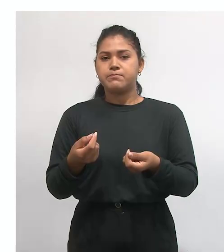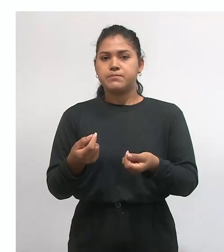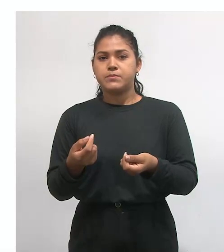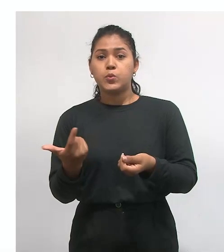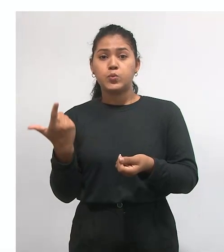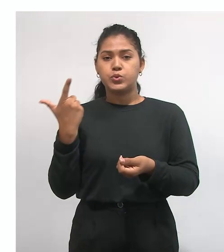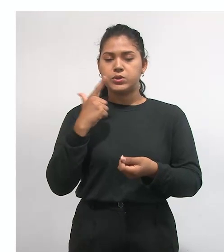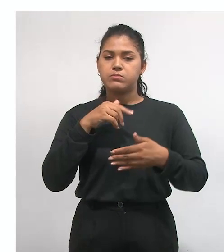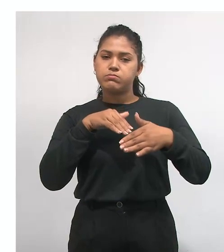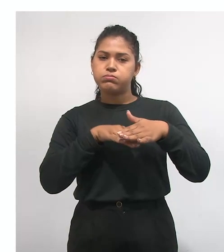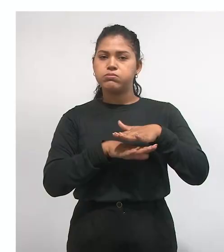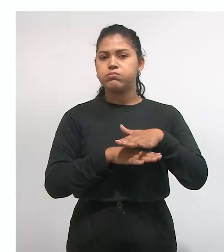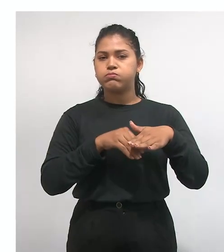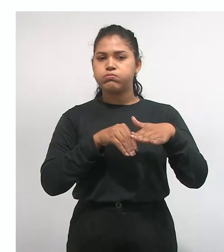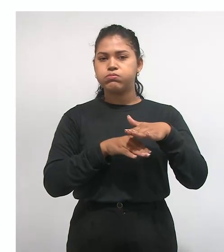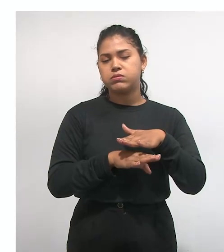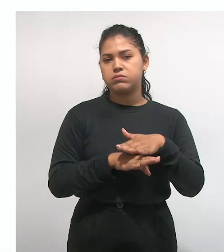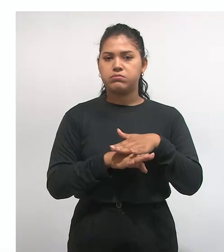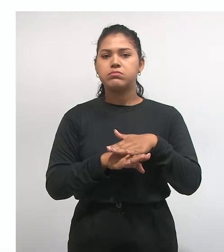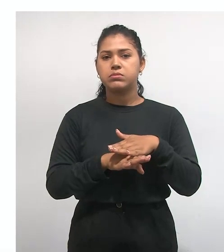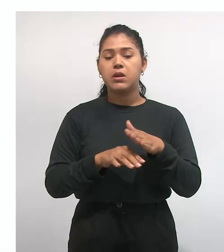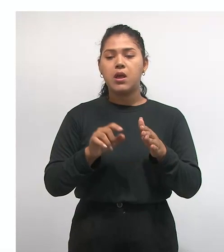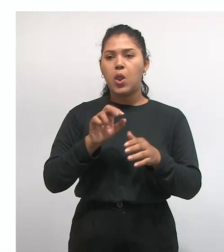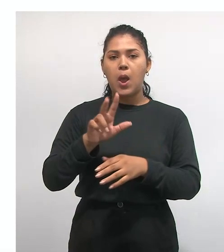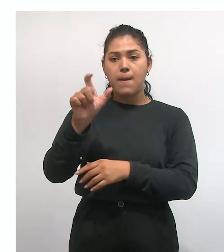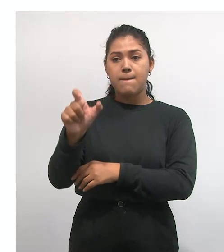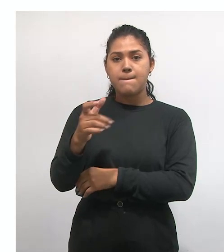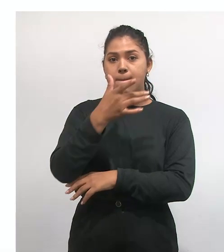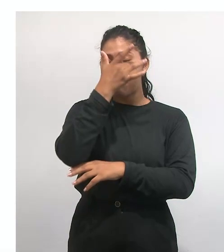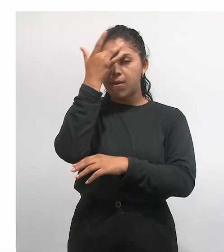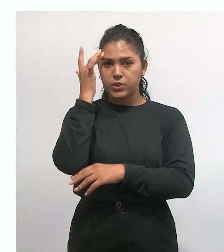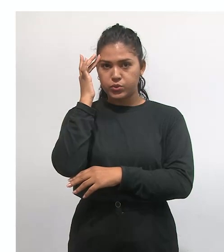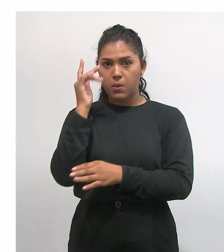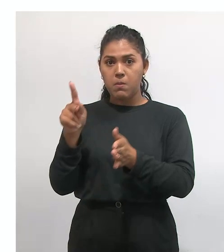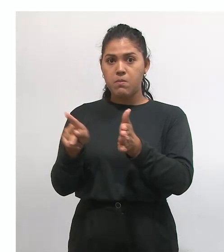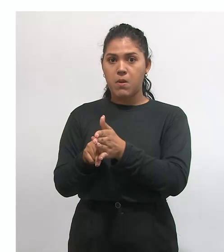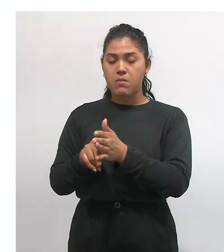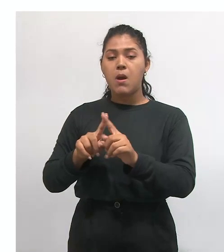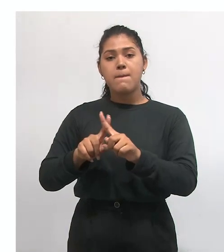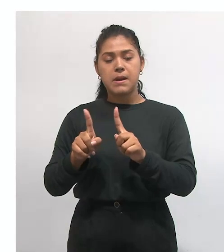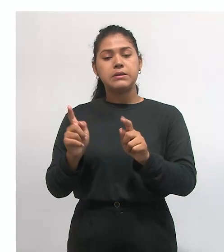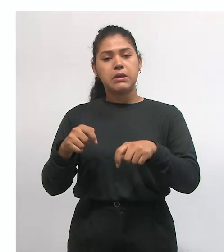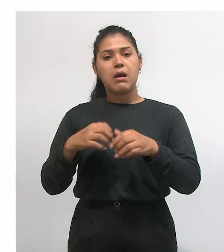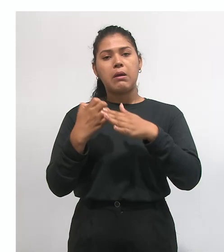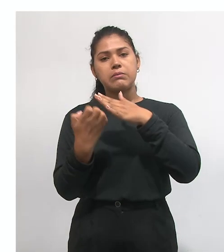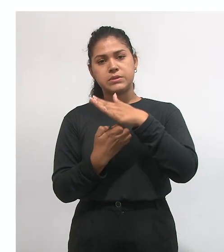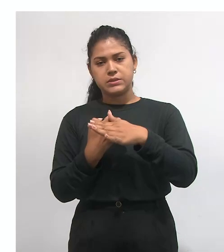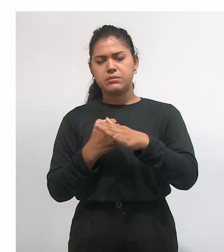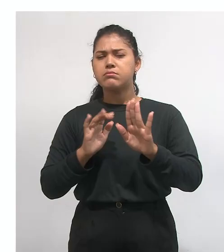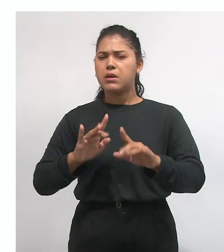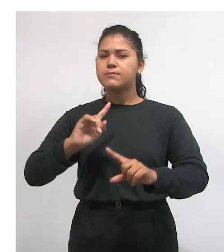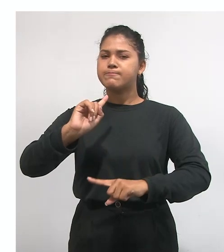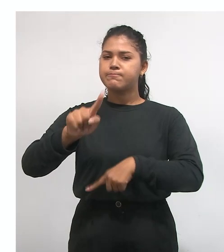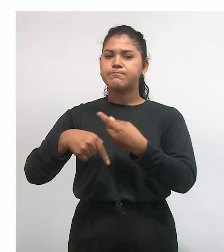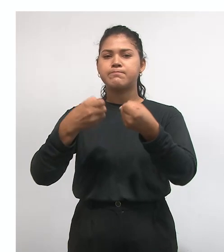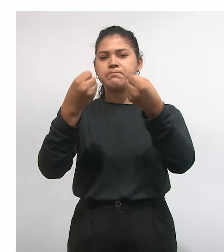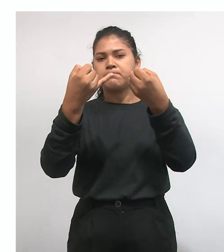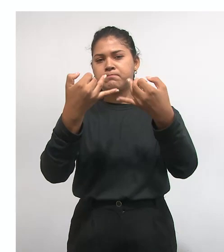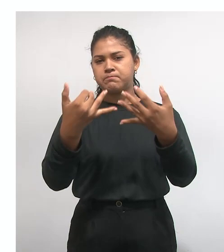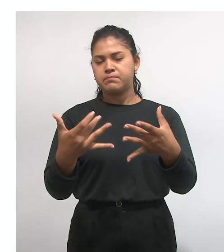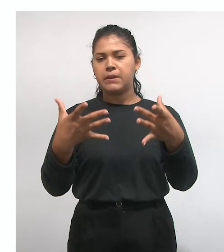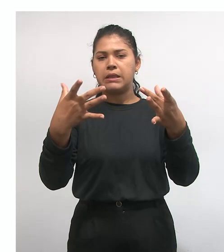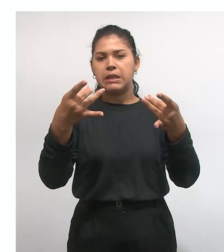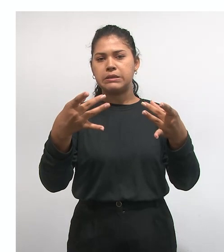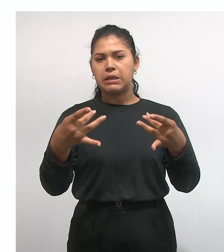esses tributos, mesmo que não seja diretamente na pessoa que pratica o fato gerador. Já já eu vou conversar com vocês sobre